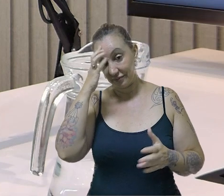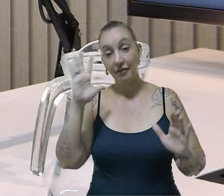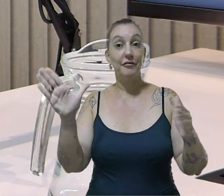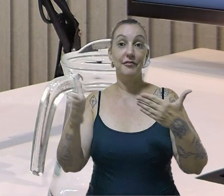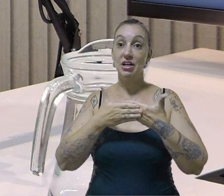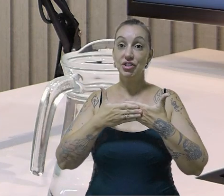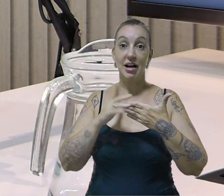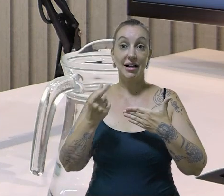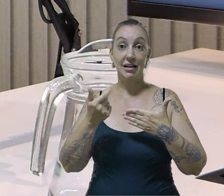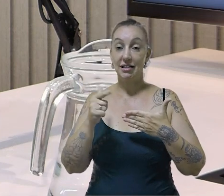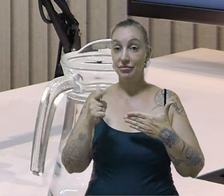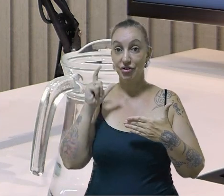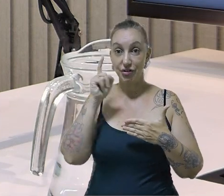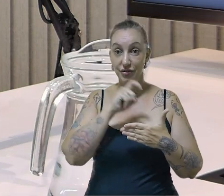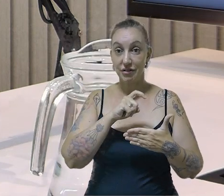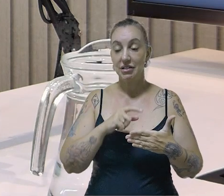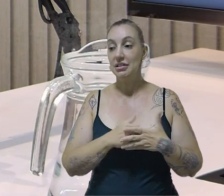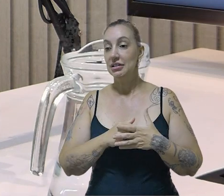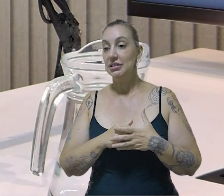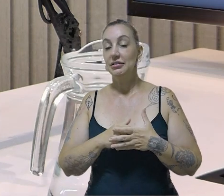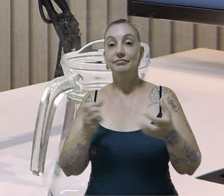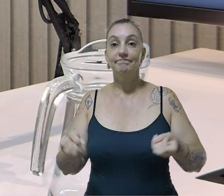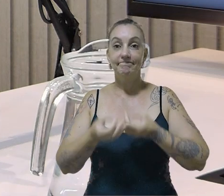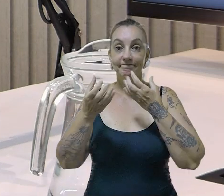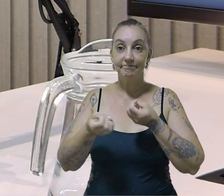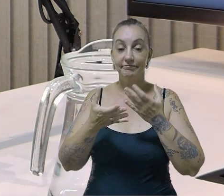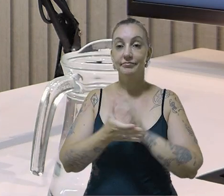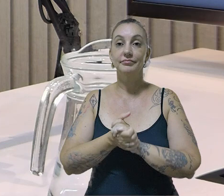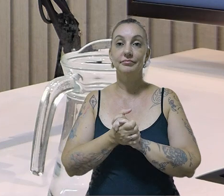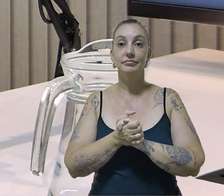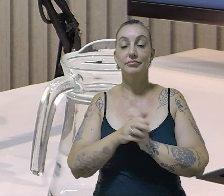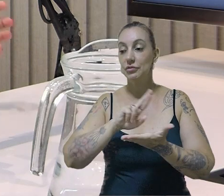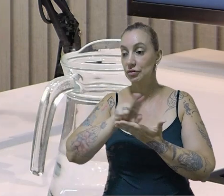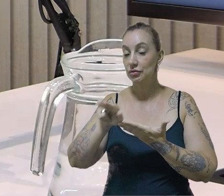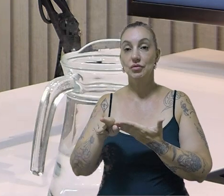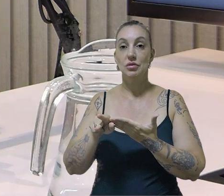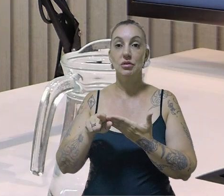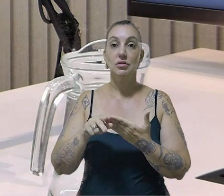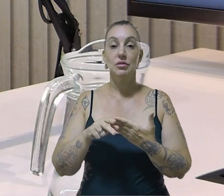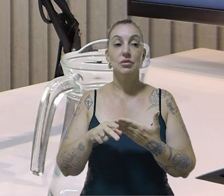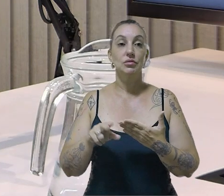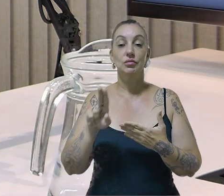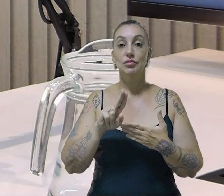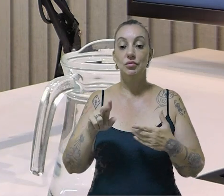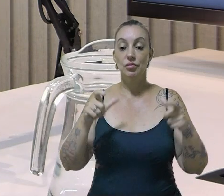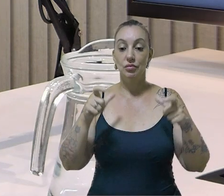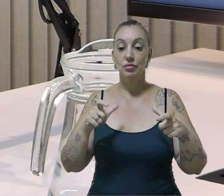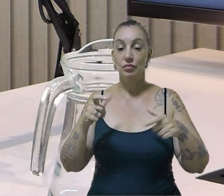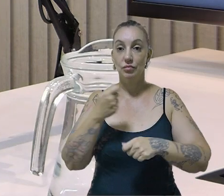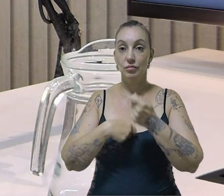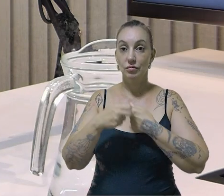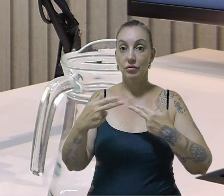fechar estamos sem grana tá difícil estamos sem nenhum tipo de fomento e E aí várias companhias ocuparam o galpão e reverteram a